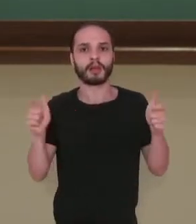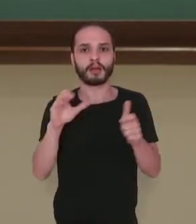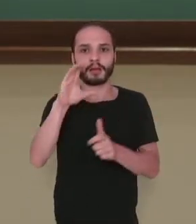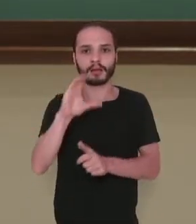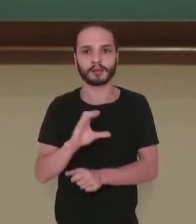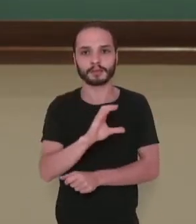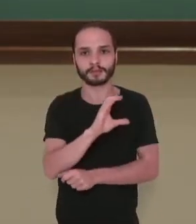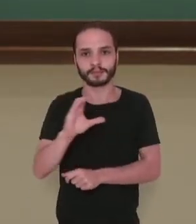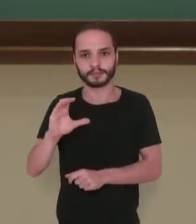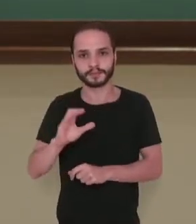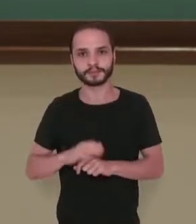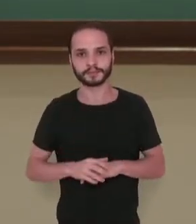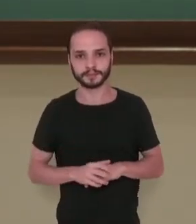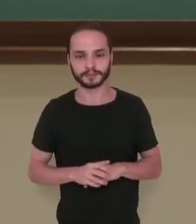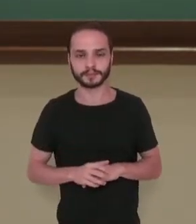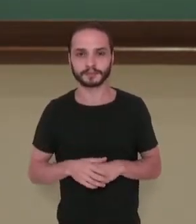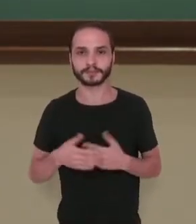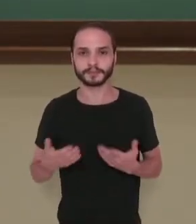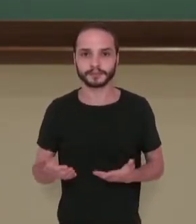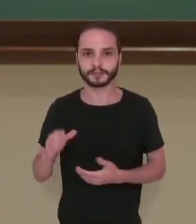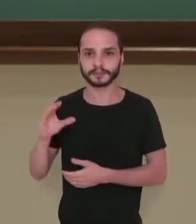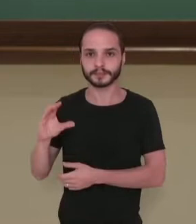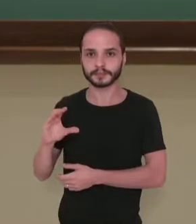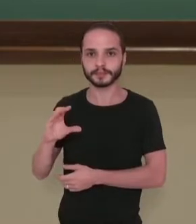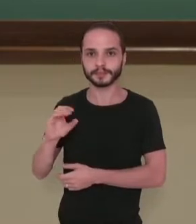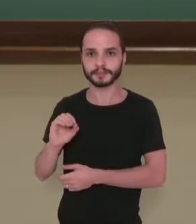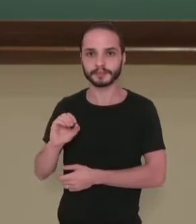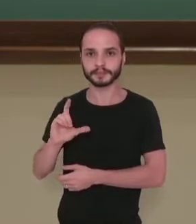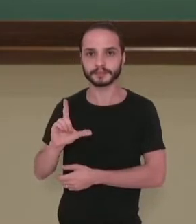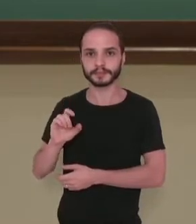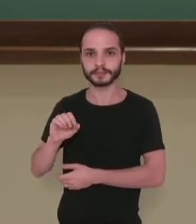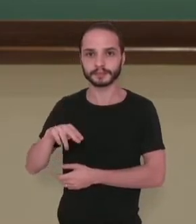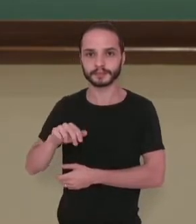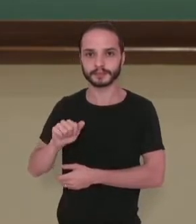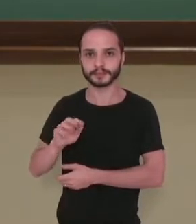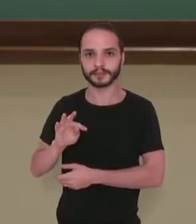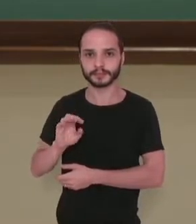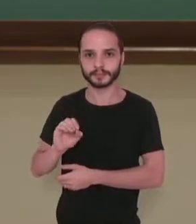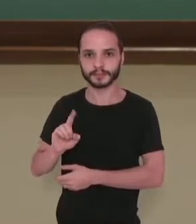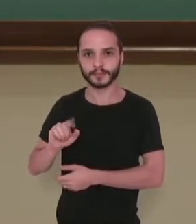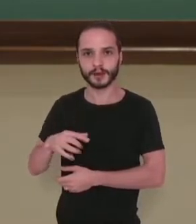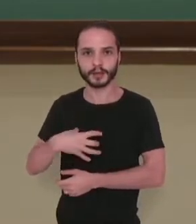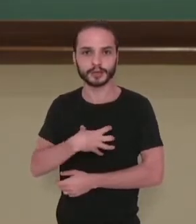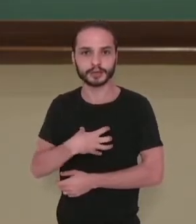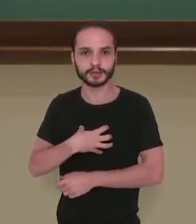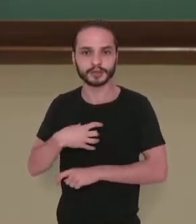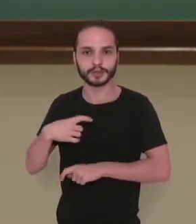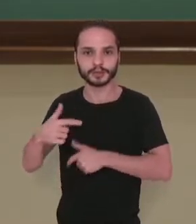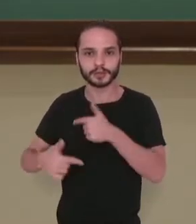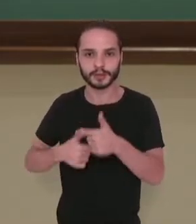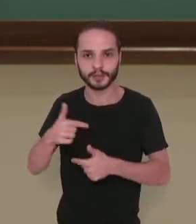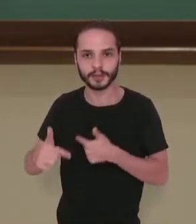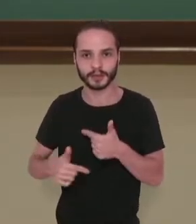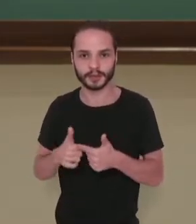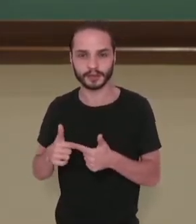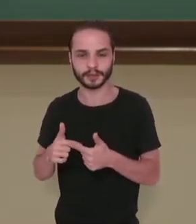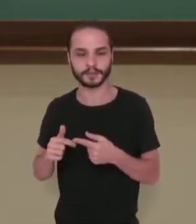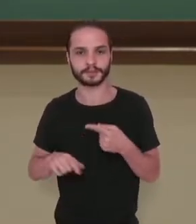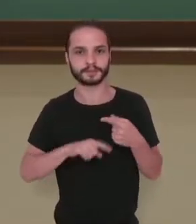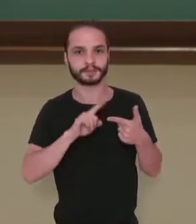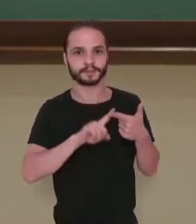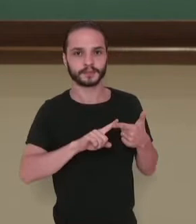Então veja, o colonato, que era a forma de produção como eles viviam, né? O comitatus, que